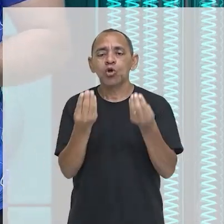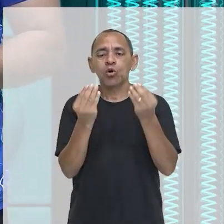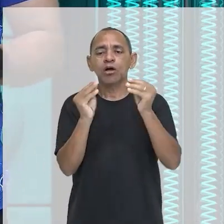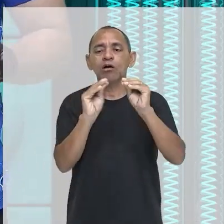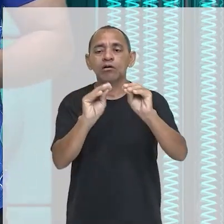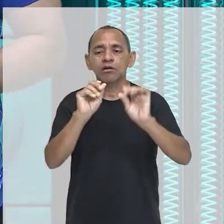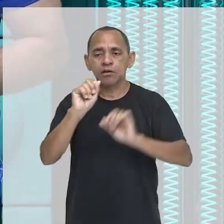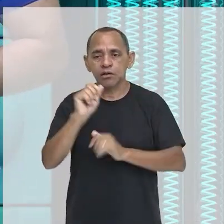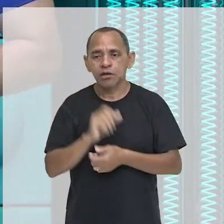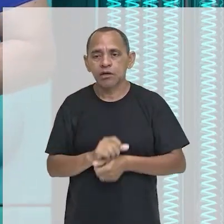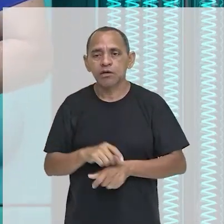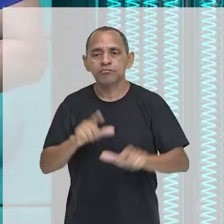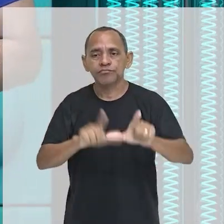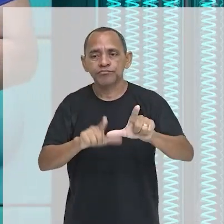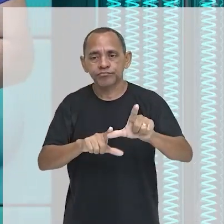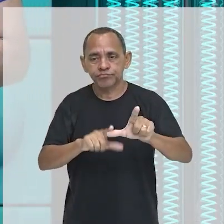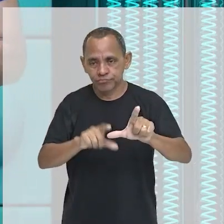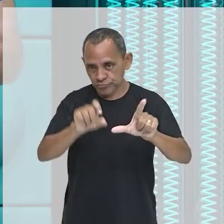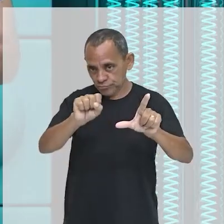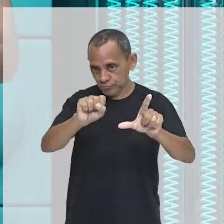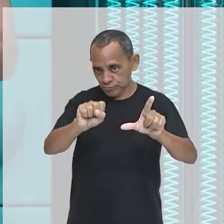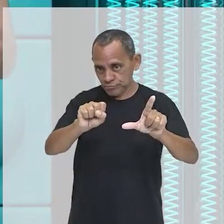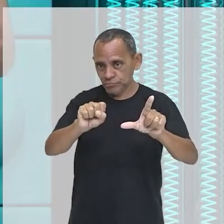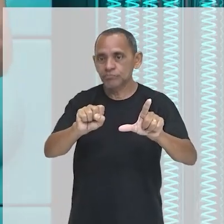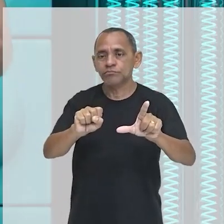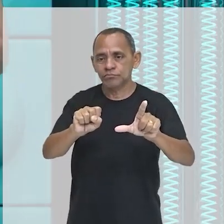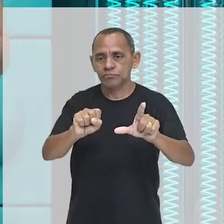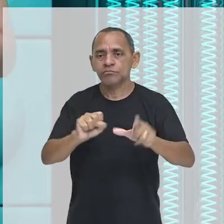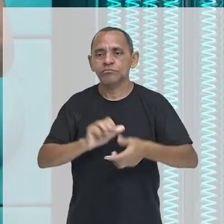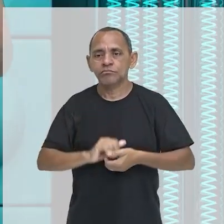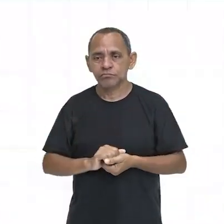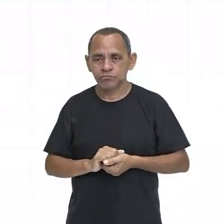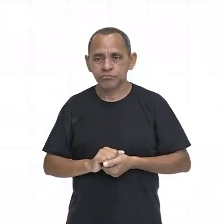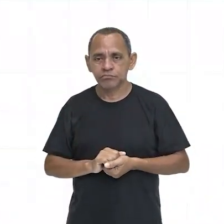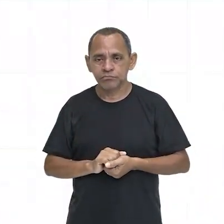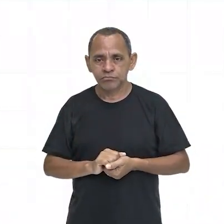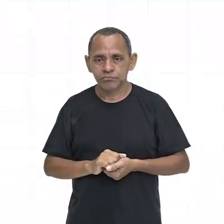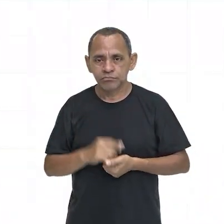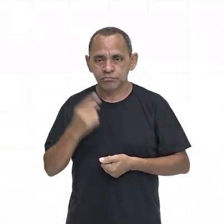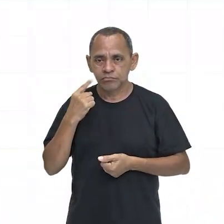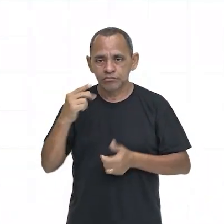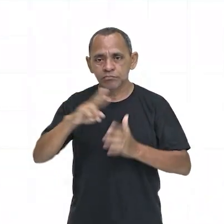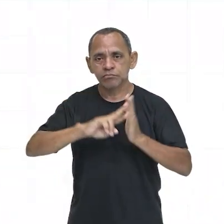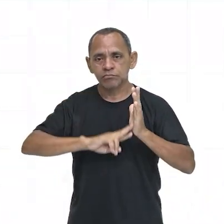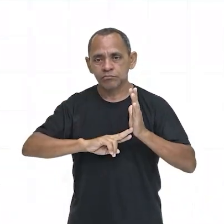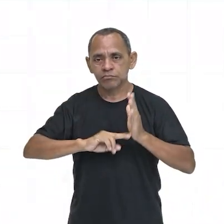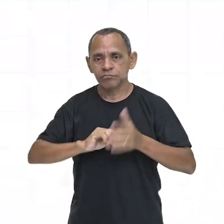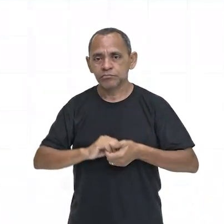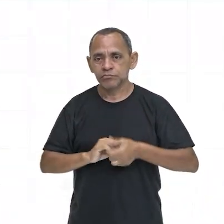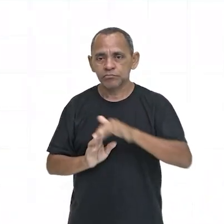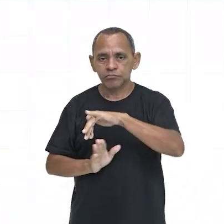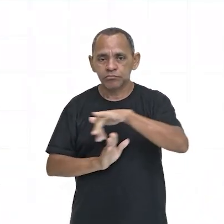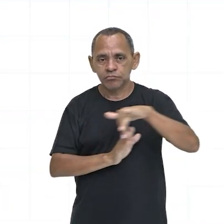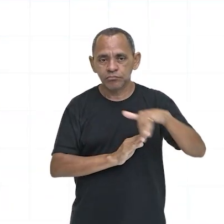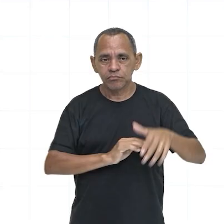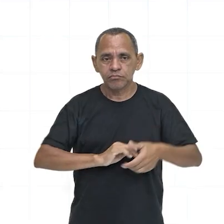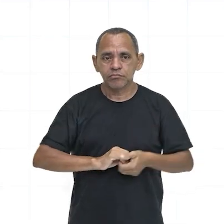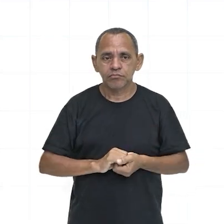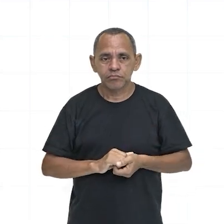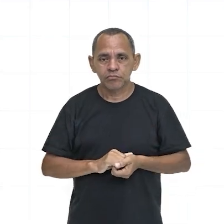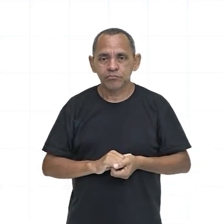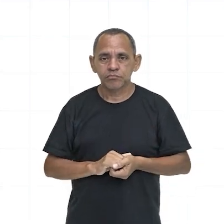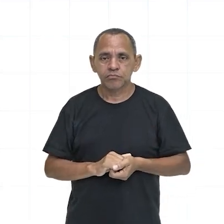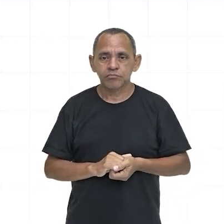que aquele verbo está conjugado com terceira pessoa do singular. Vamos olhar agora essa regra? Olha só. Simple Present Third